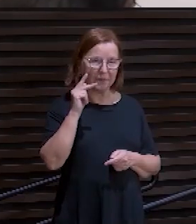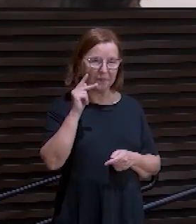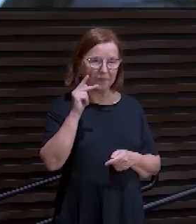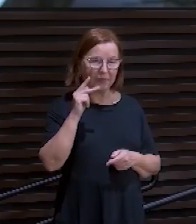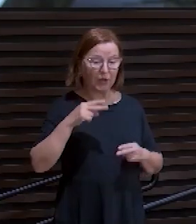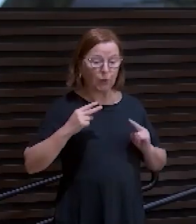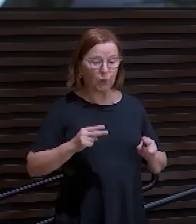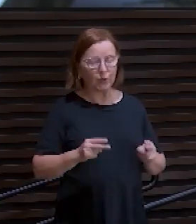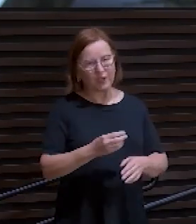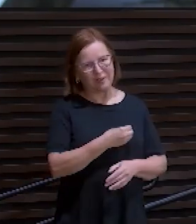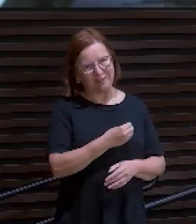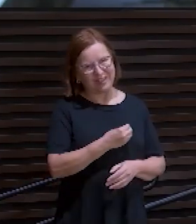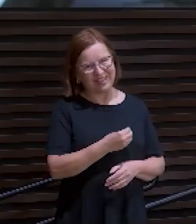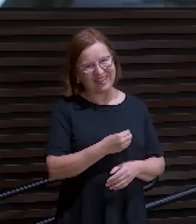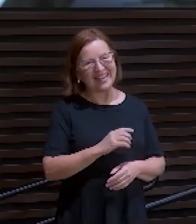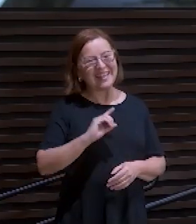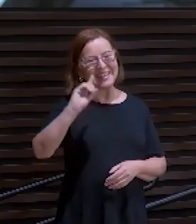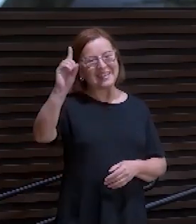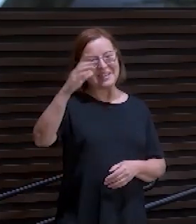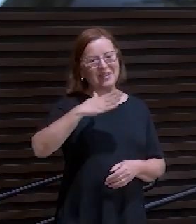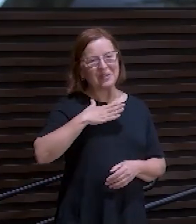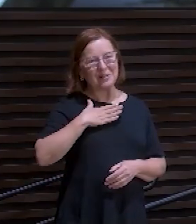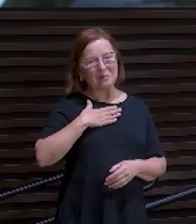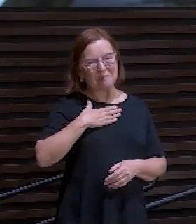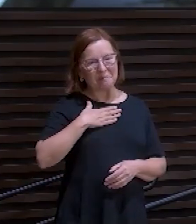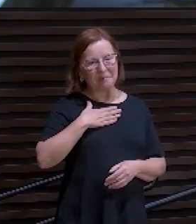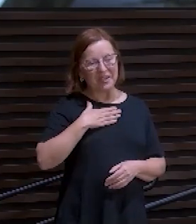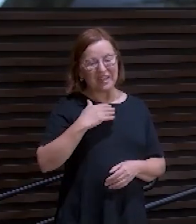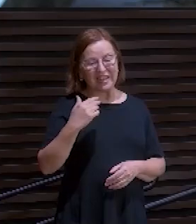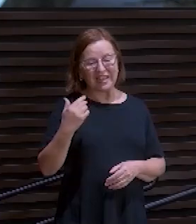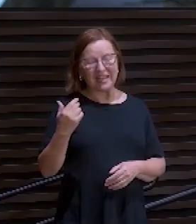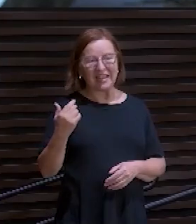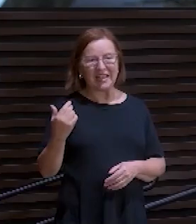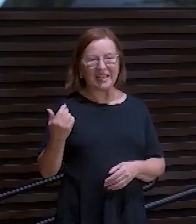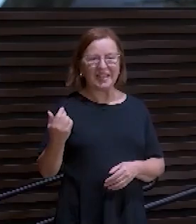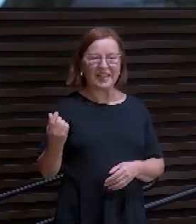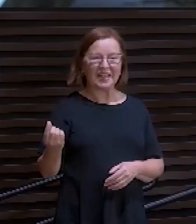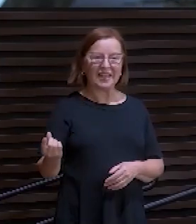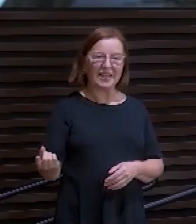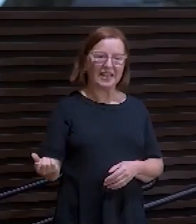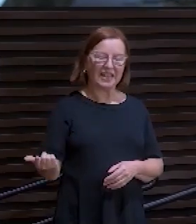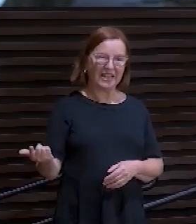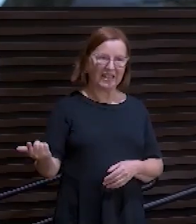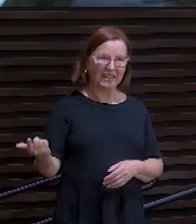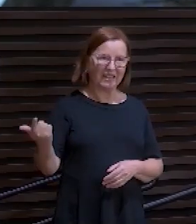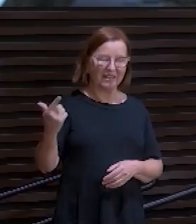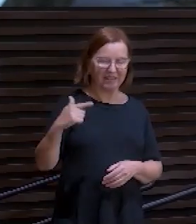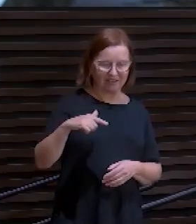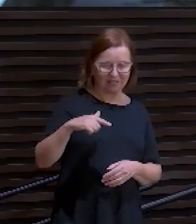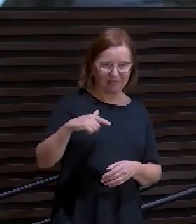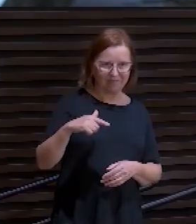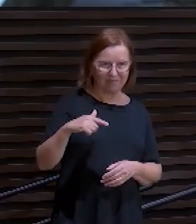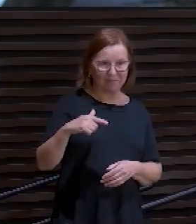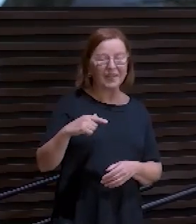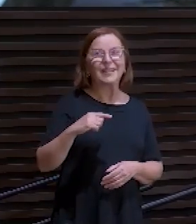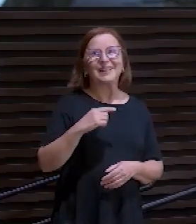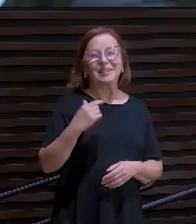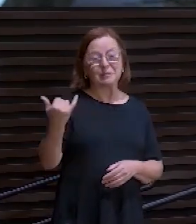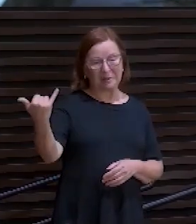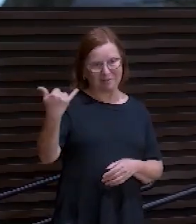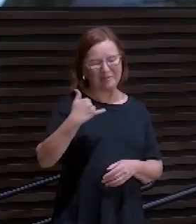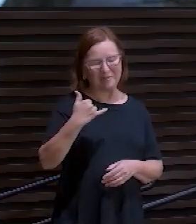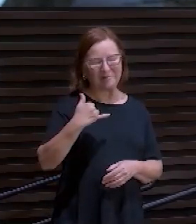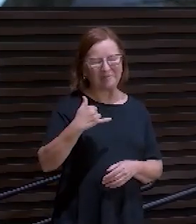vida, Deus me enviou adiante de vós. Porque já houve 2 anos de fome na terra, e ainda